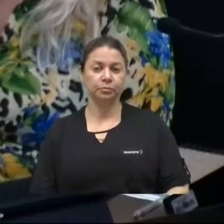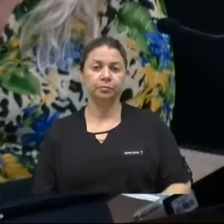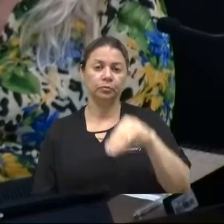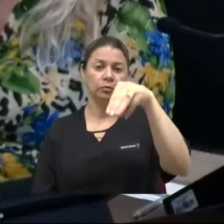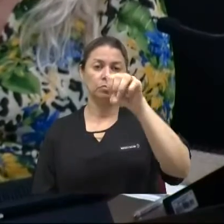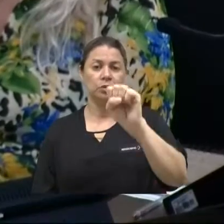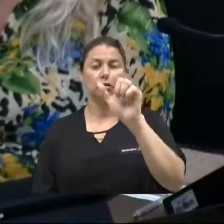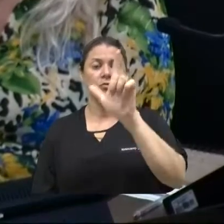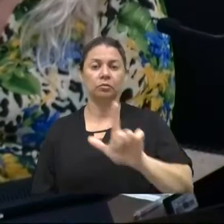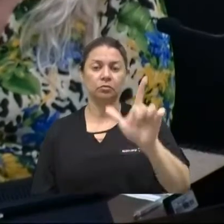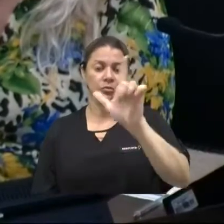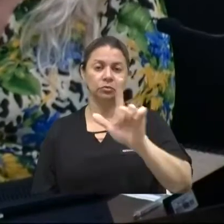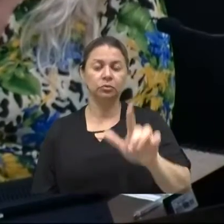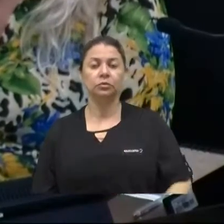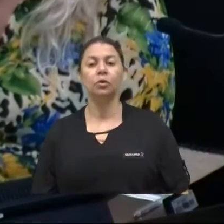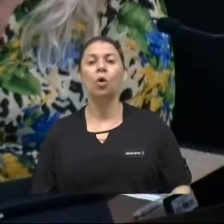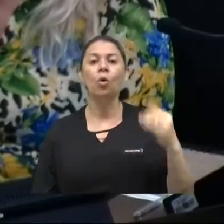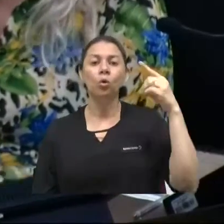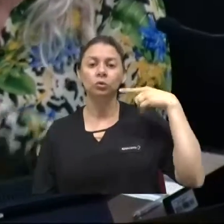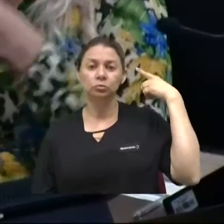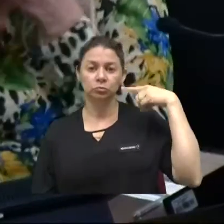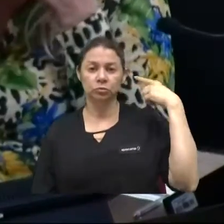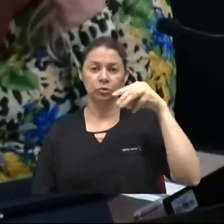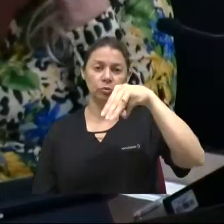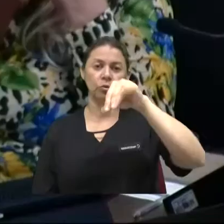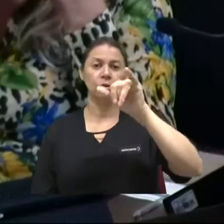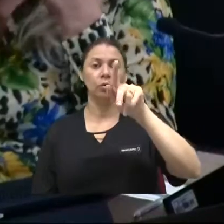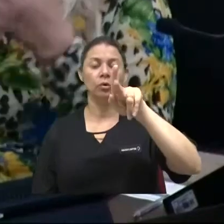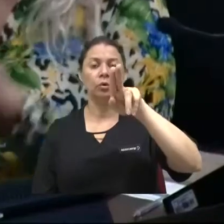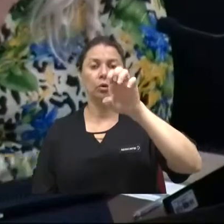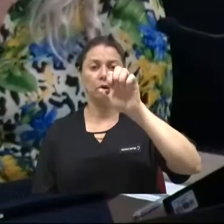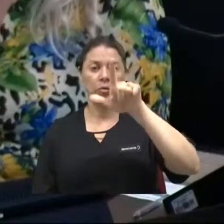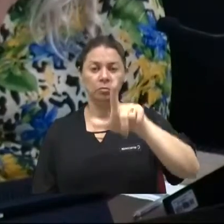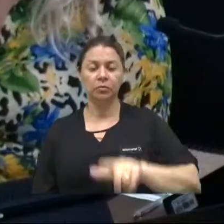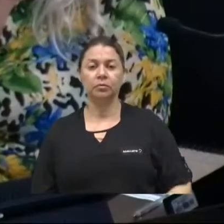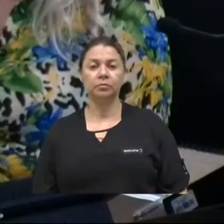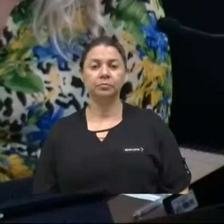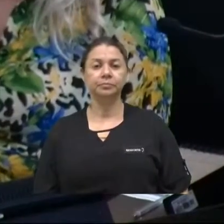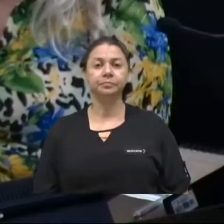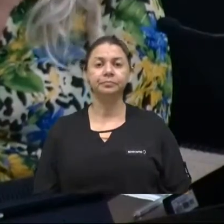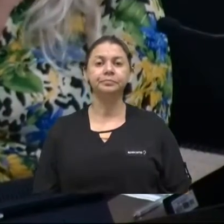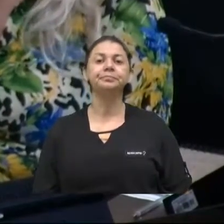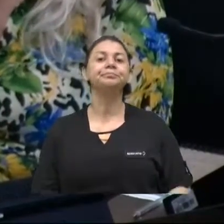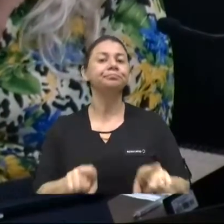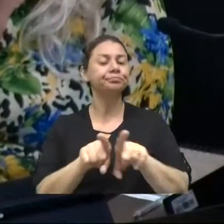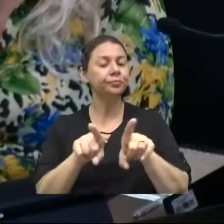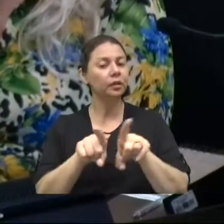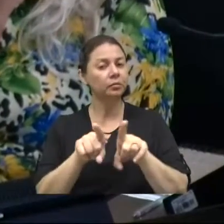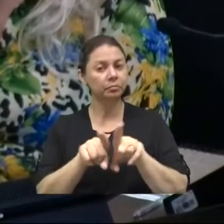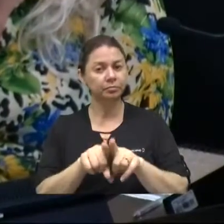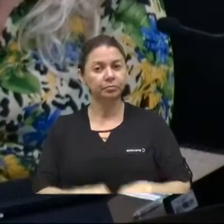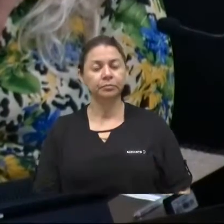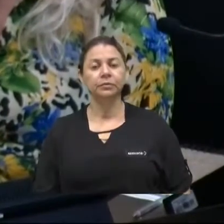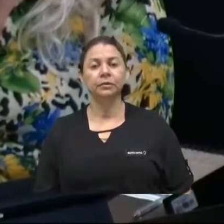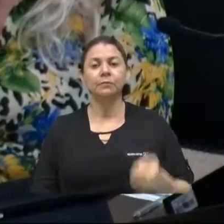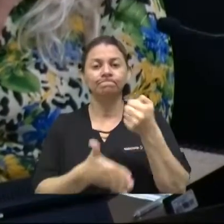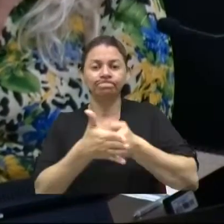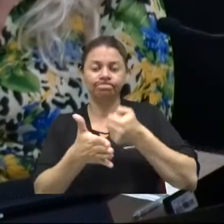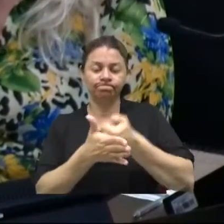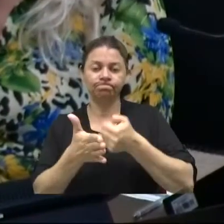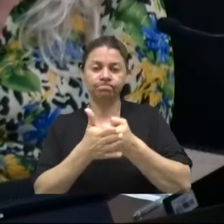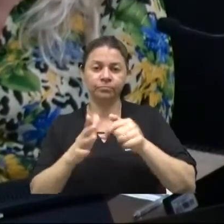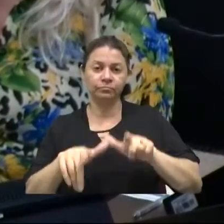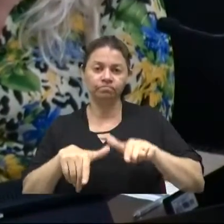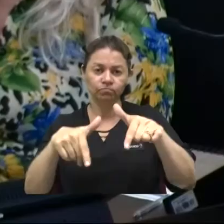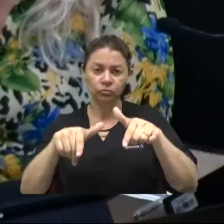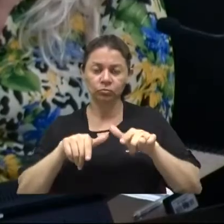federal, Miguel Lombardi, também faz parte dessa comissão, estando também lutando, né, na área